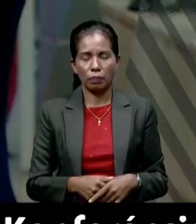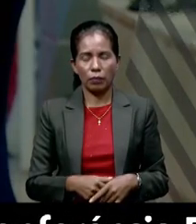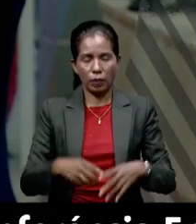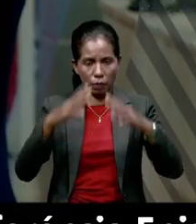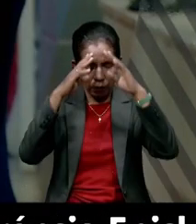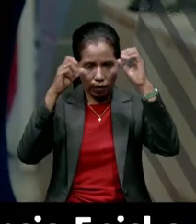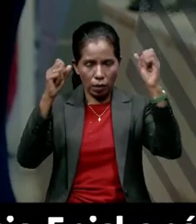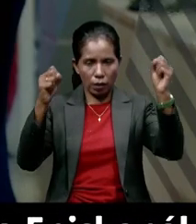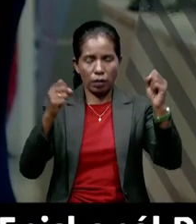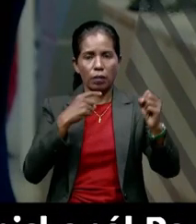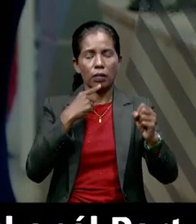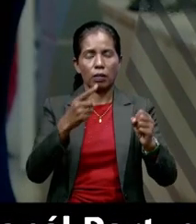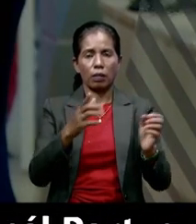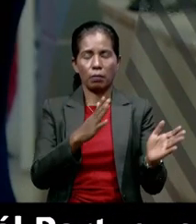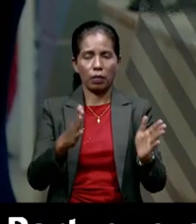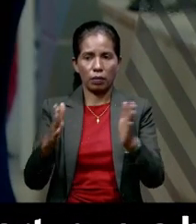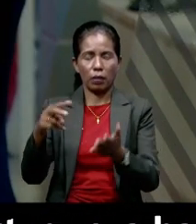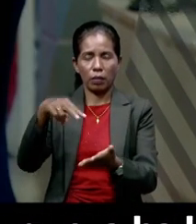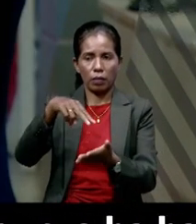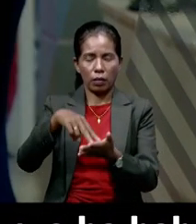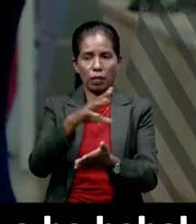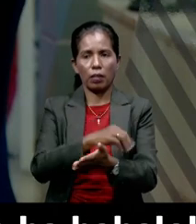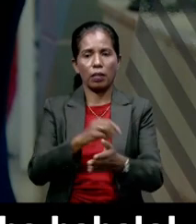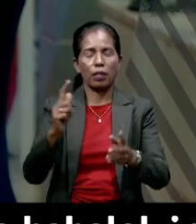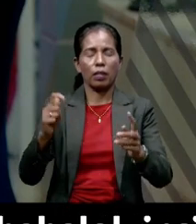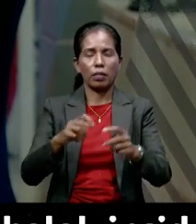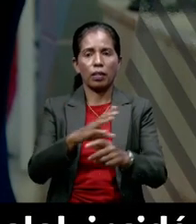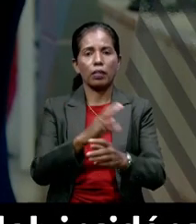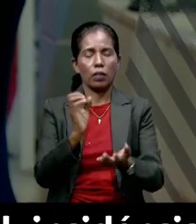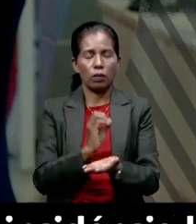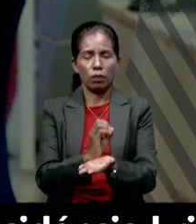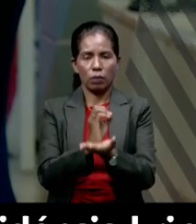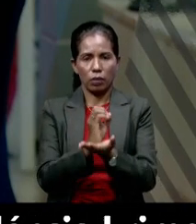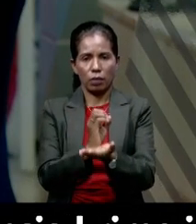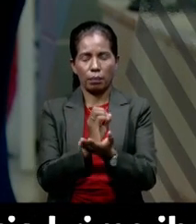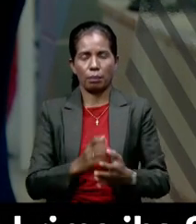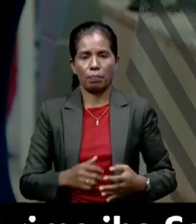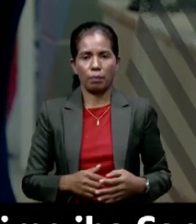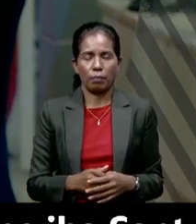Presidente da República aprecia o processo a Tuhari Museum Tais e Harayoa.